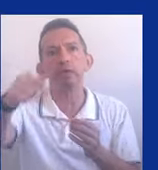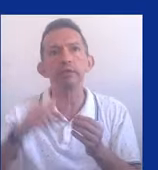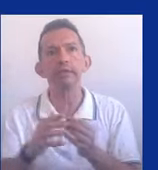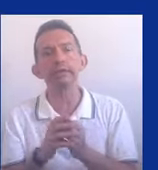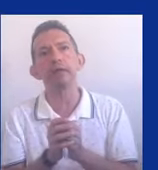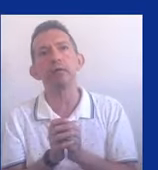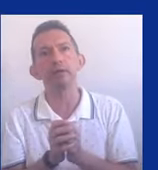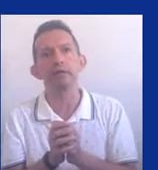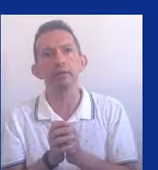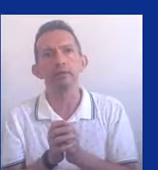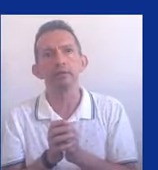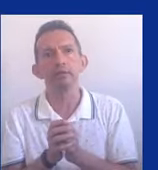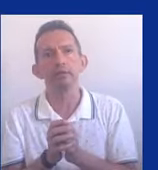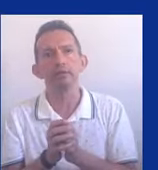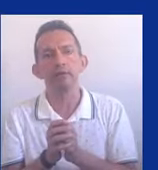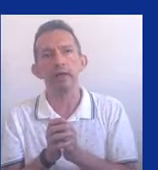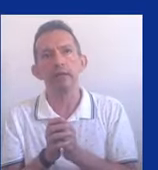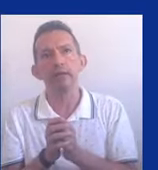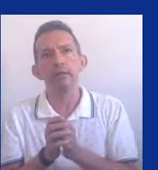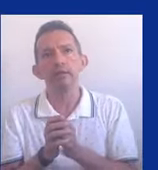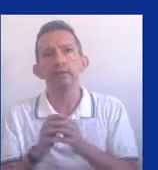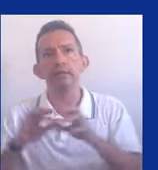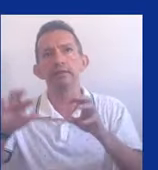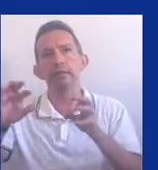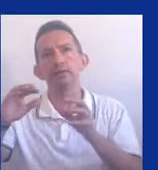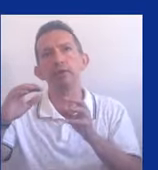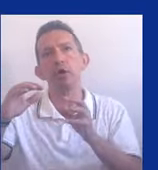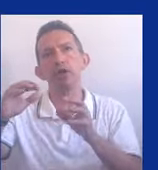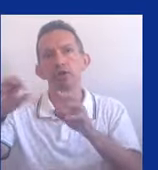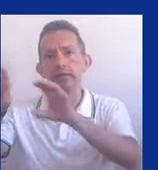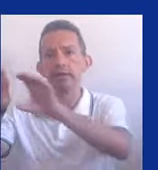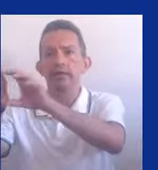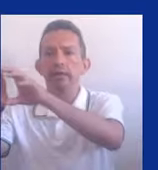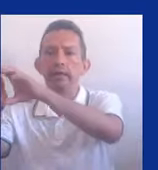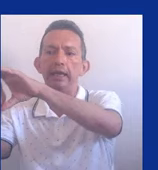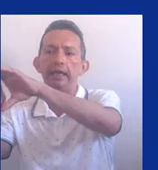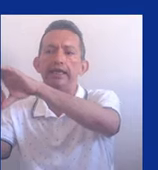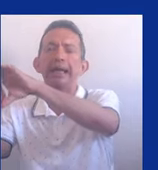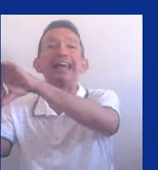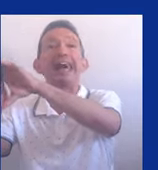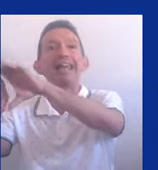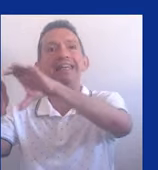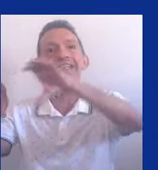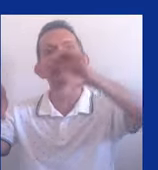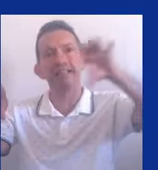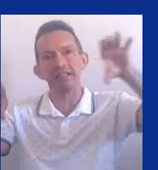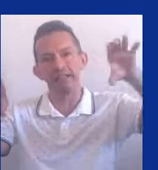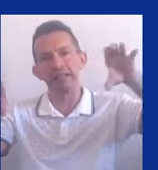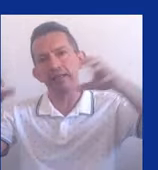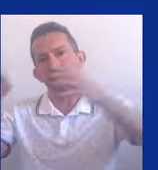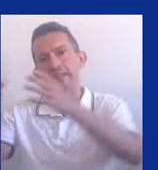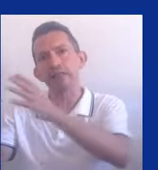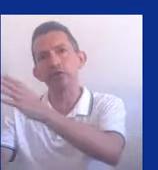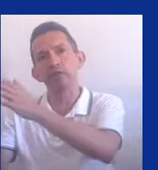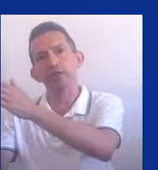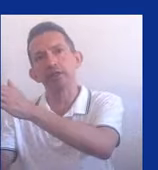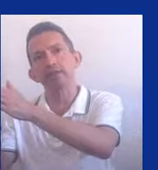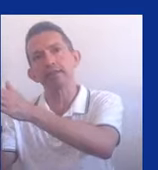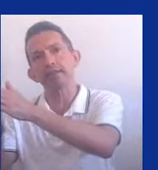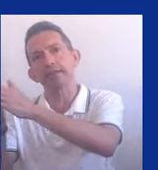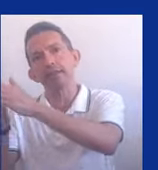substâncias dentro da célula. Tá? E esse transporte, né, ele canaliza, né,